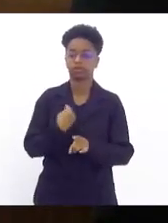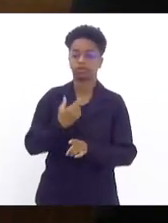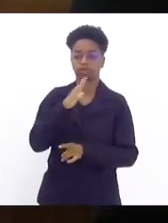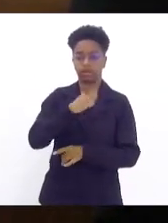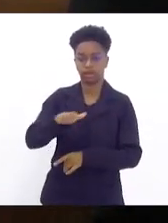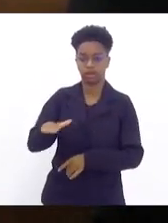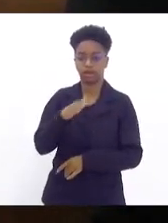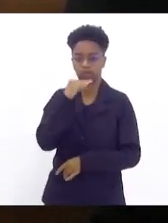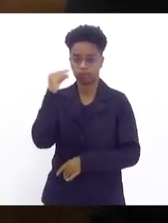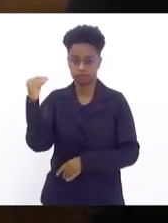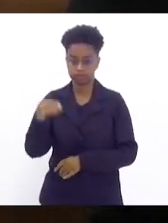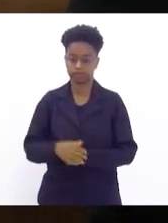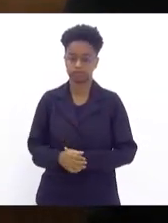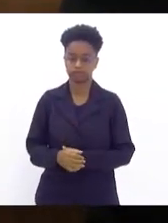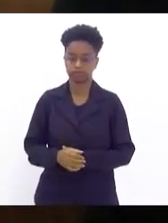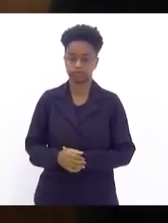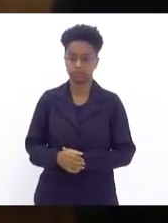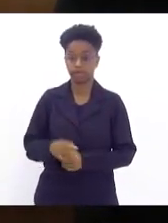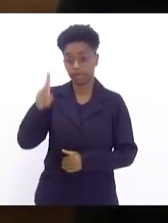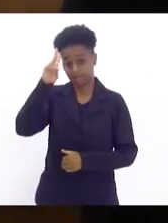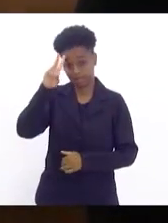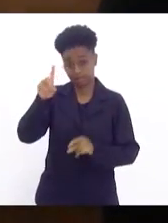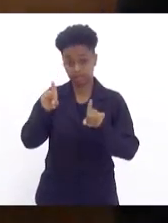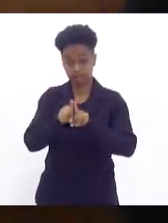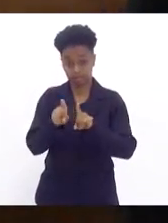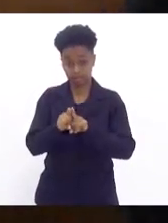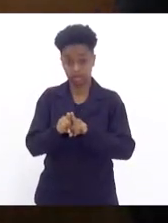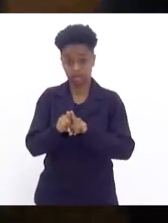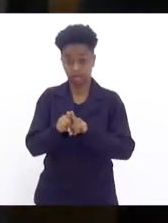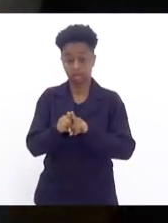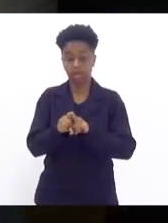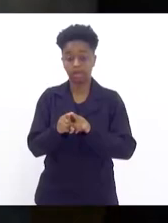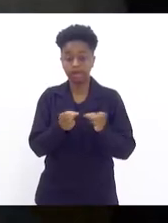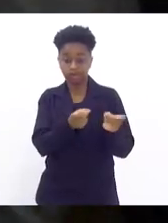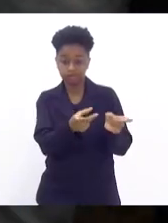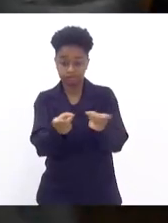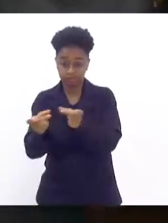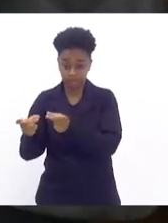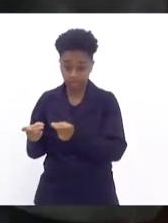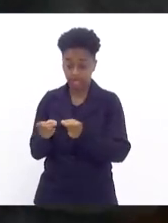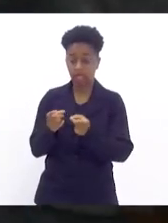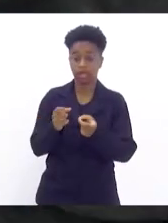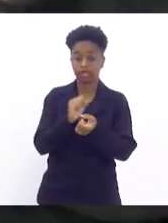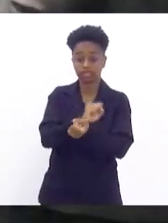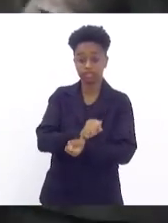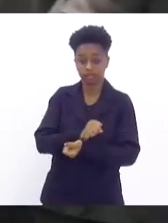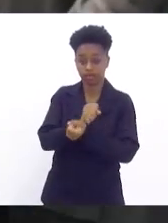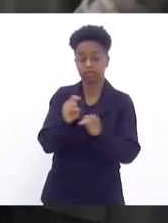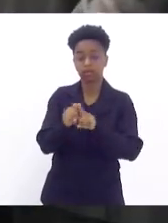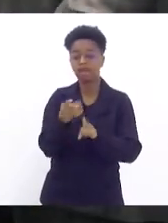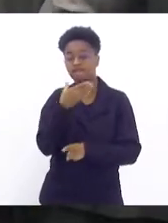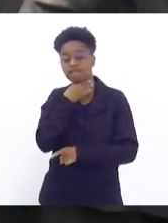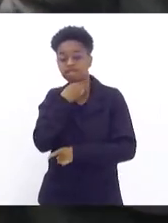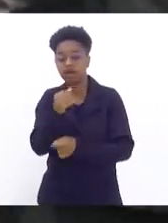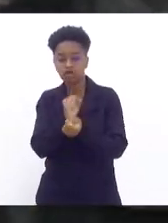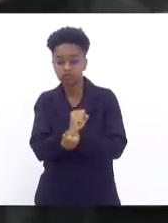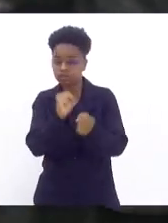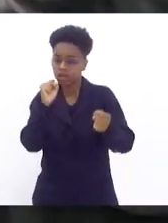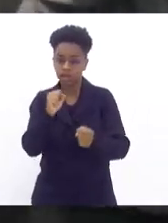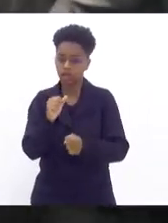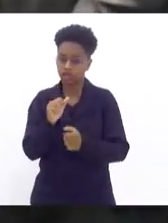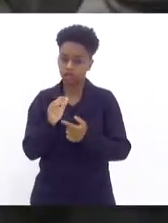e adolescentes lembranças que o tráfico de escravos e sua falsa Abolição não trouxe